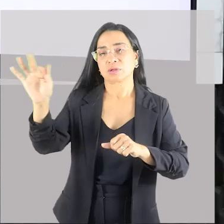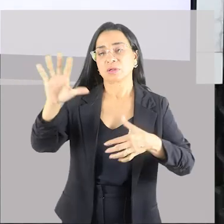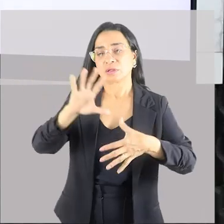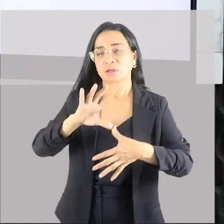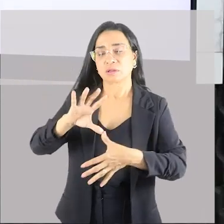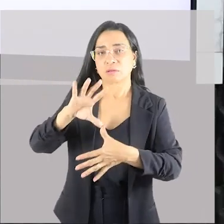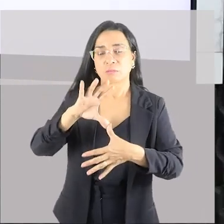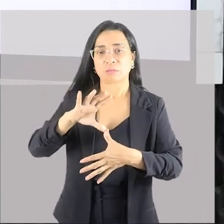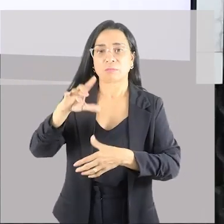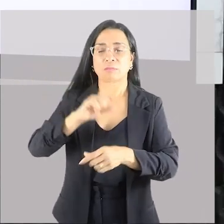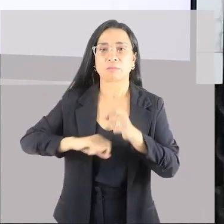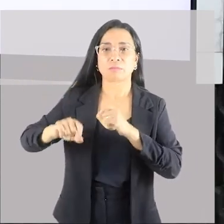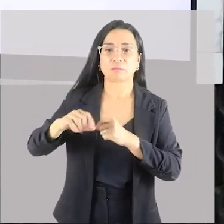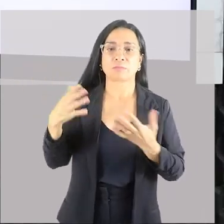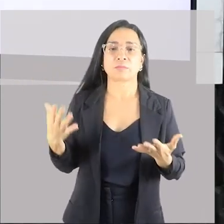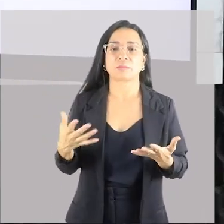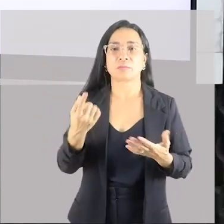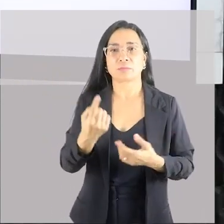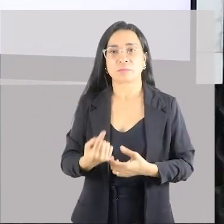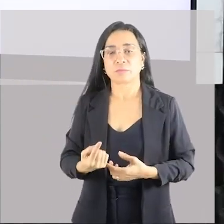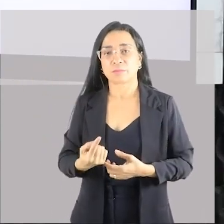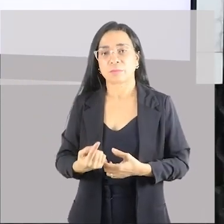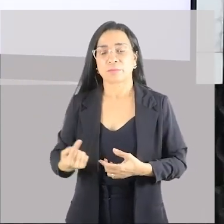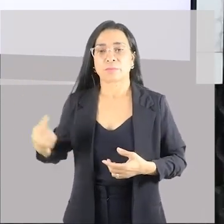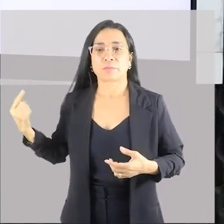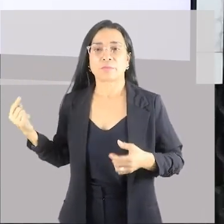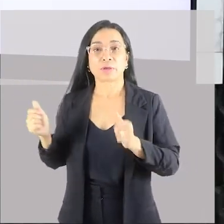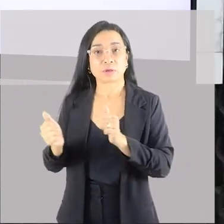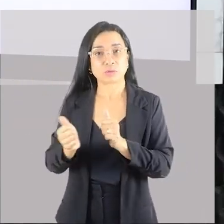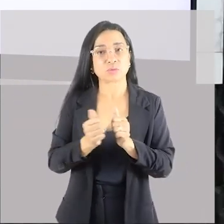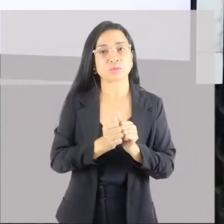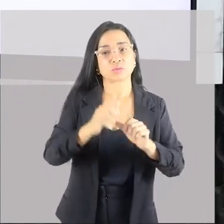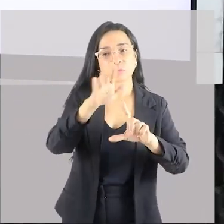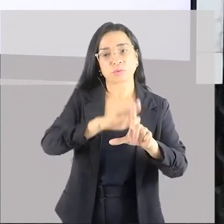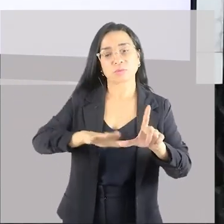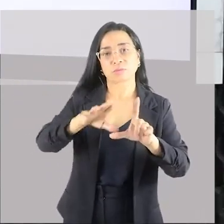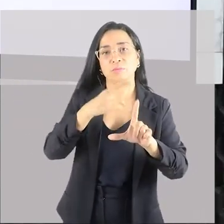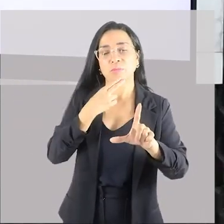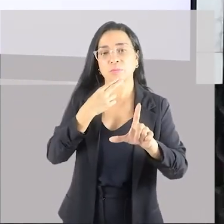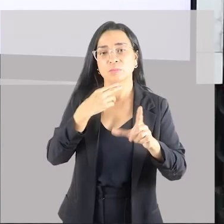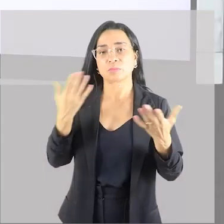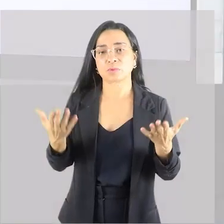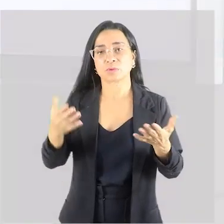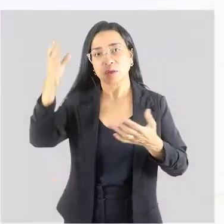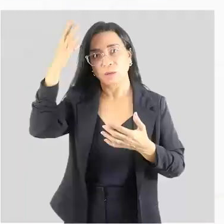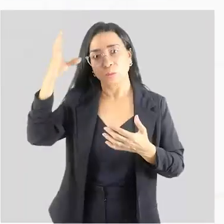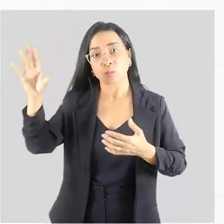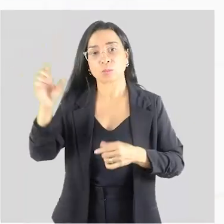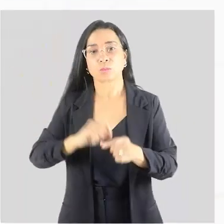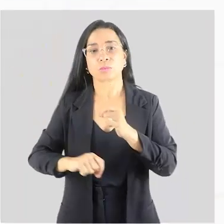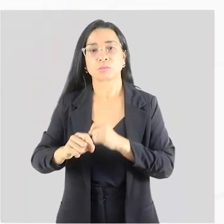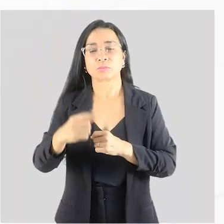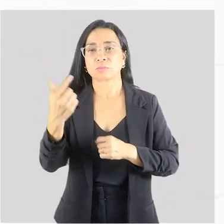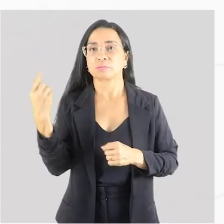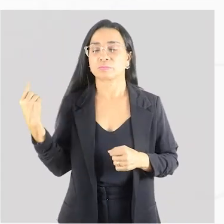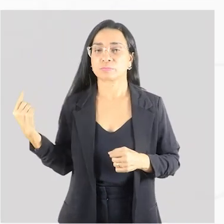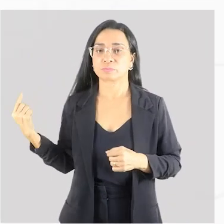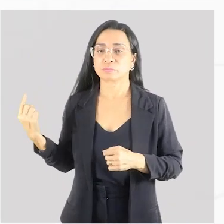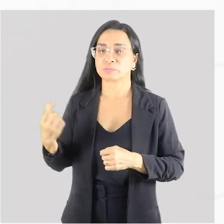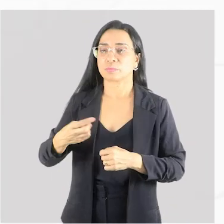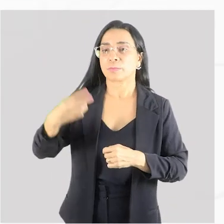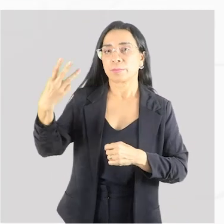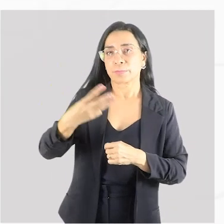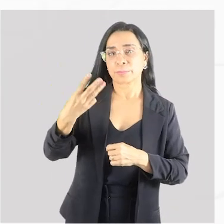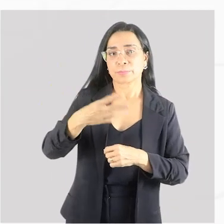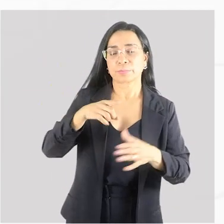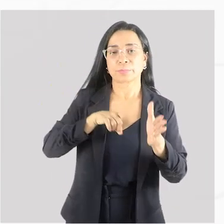Pegou? Vem comigo que plataforma Gonçalves Dias, professor André Cultura. Vamos lá? Terceira questão. Para bem